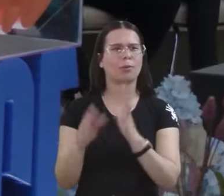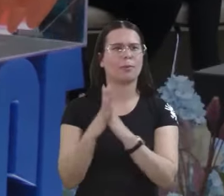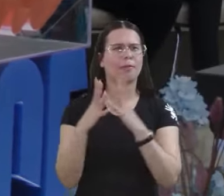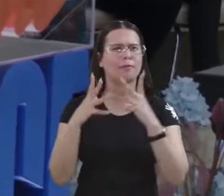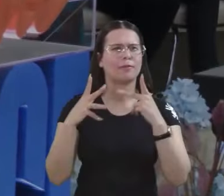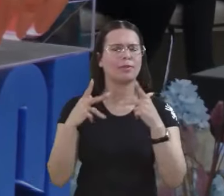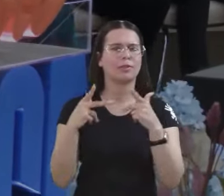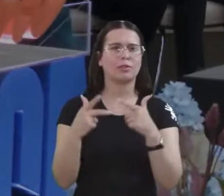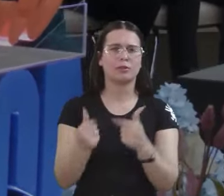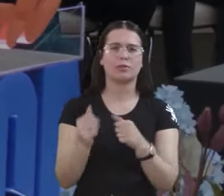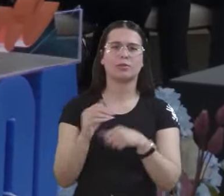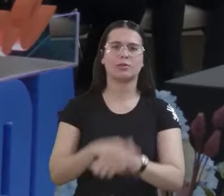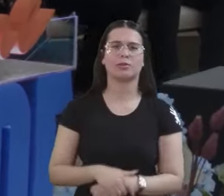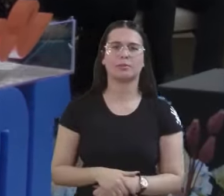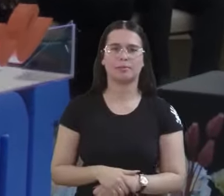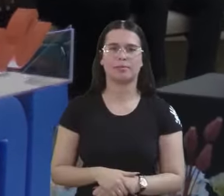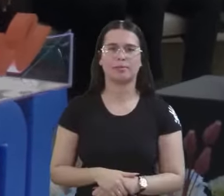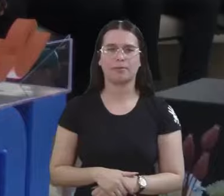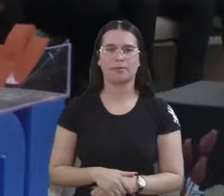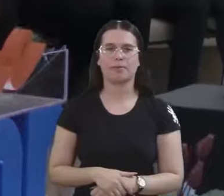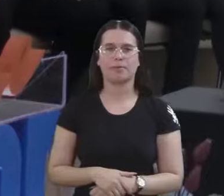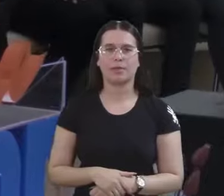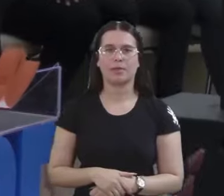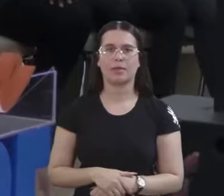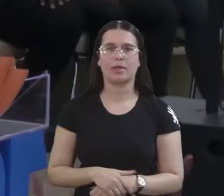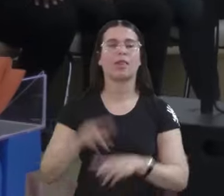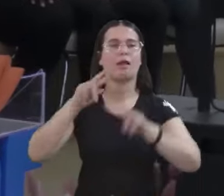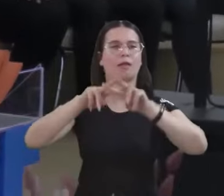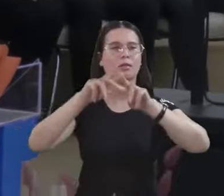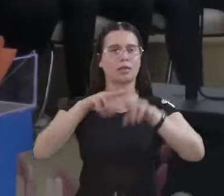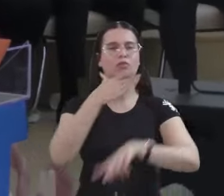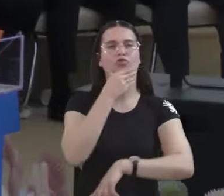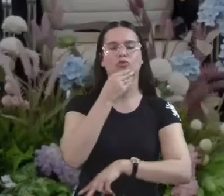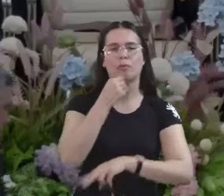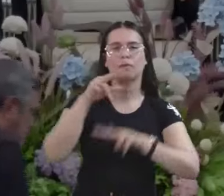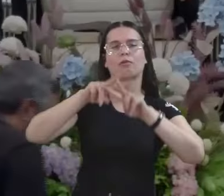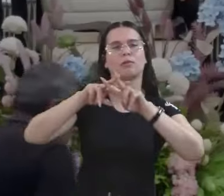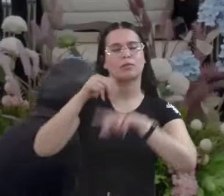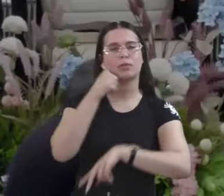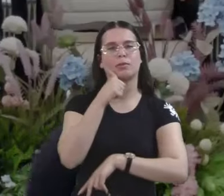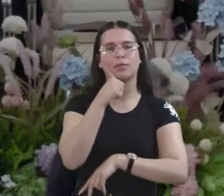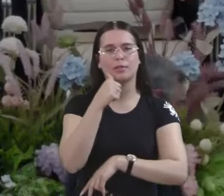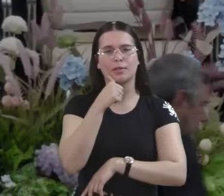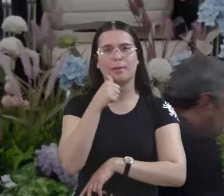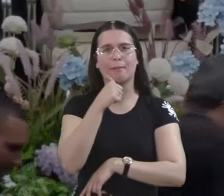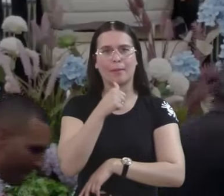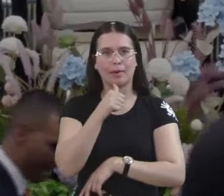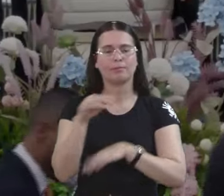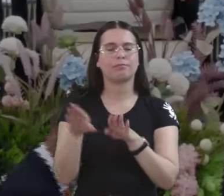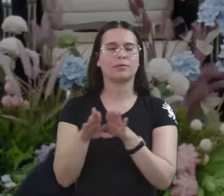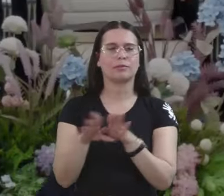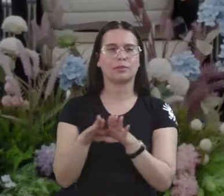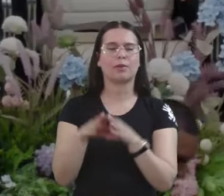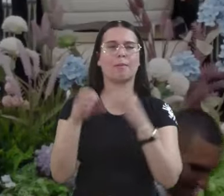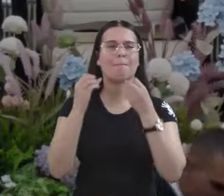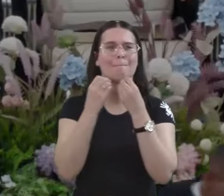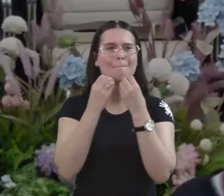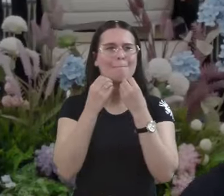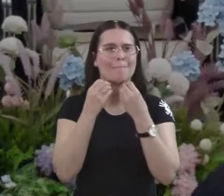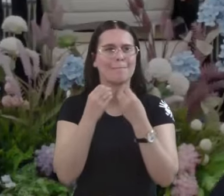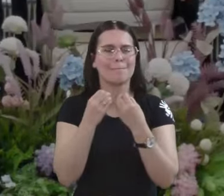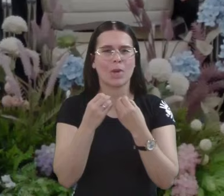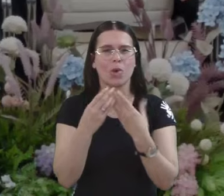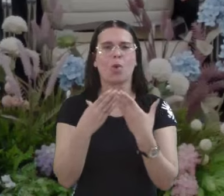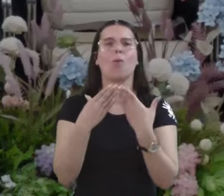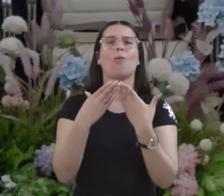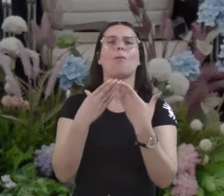de capelania, feminina e masculina. Coisa boa é lidar com a pessoa que foi triturada e